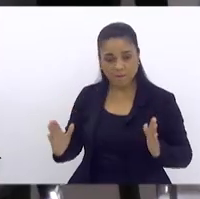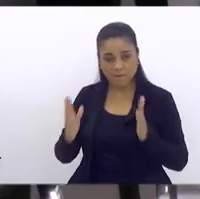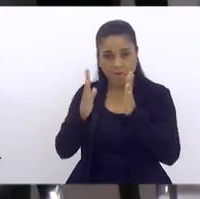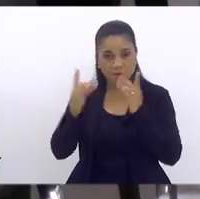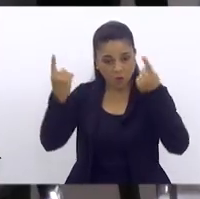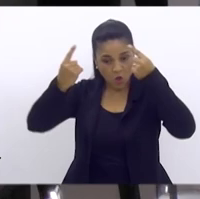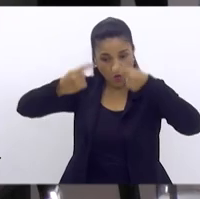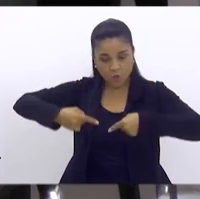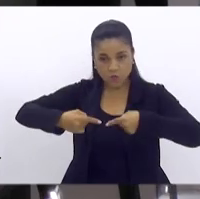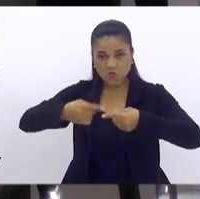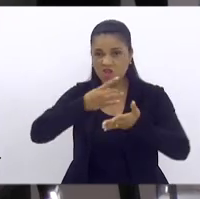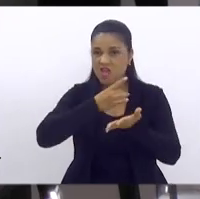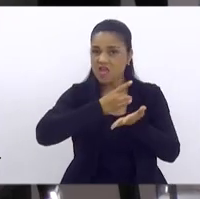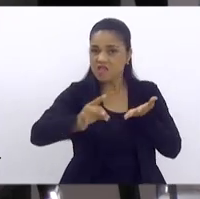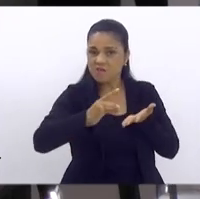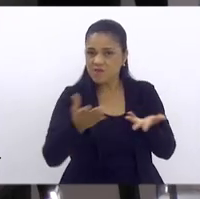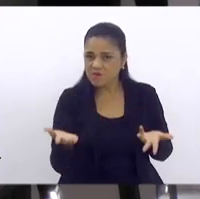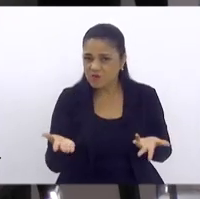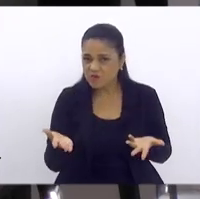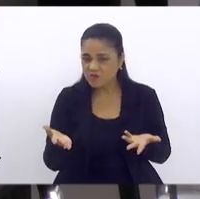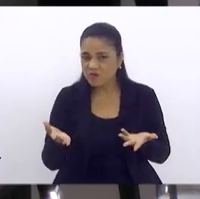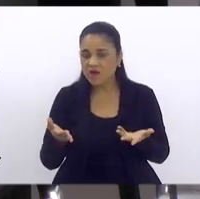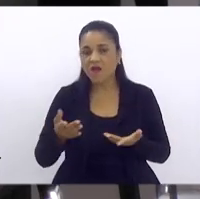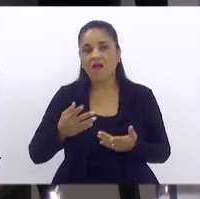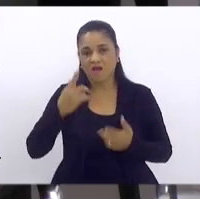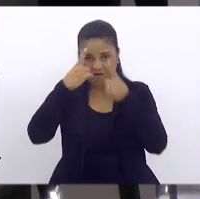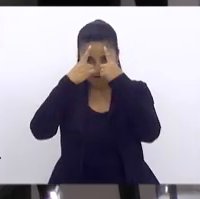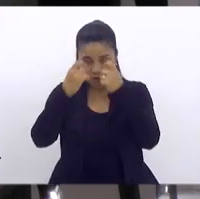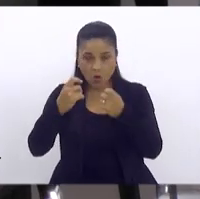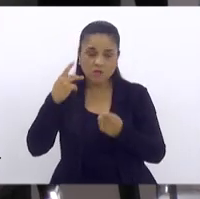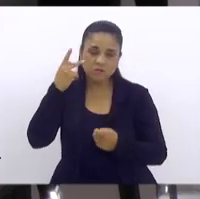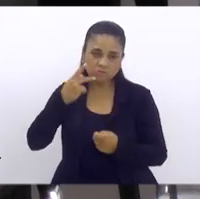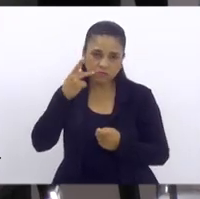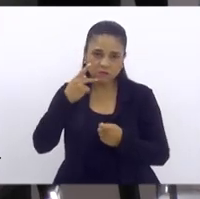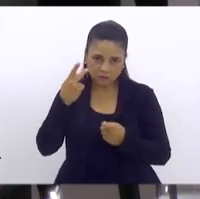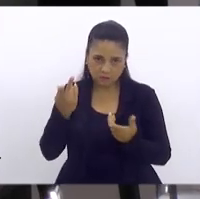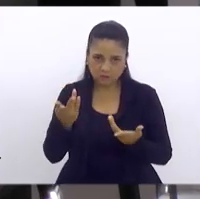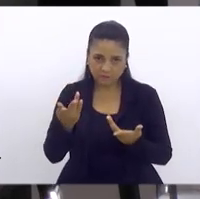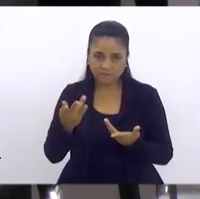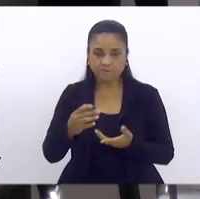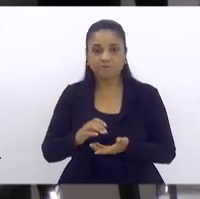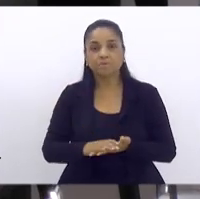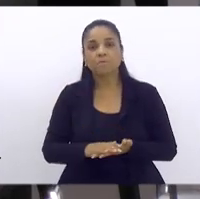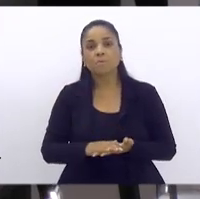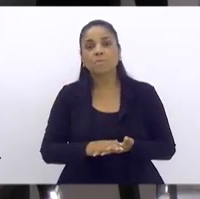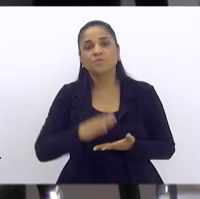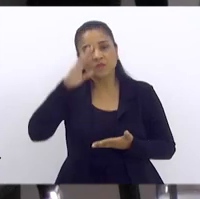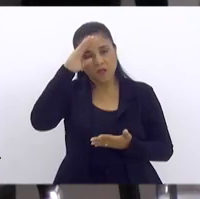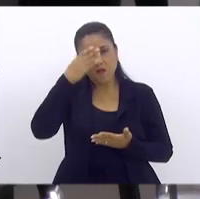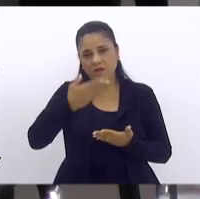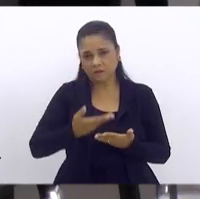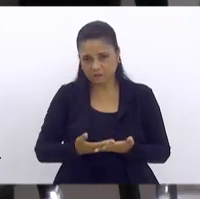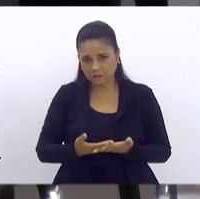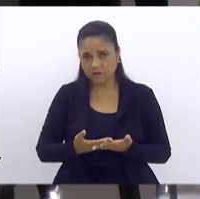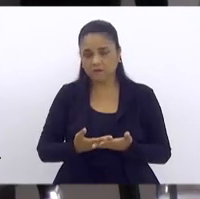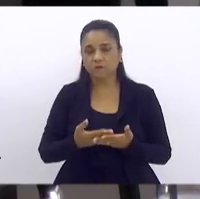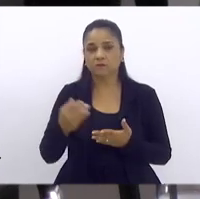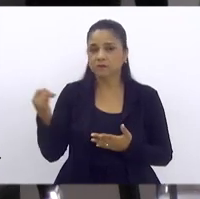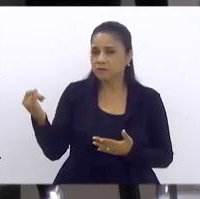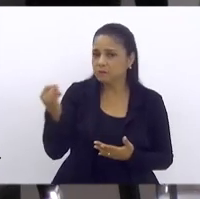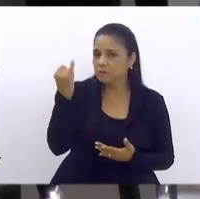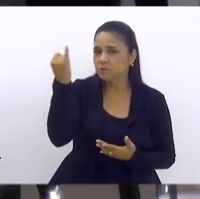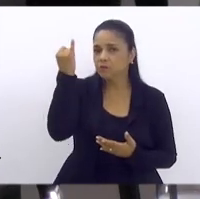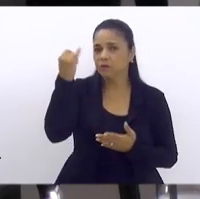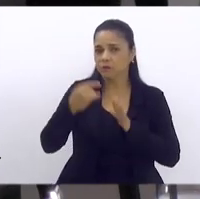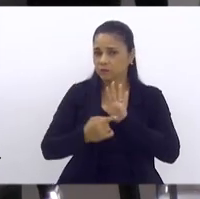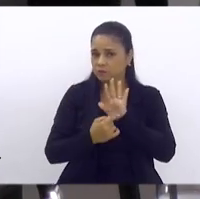tratar como inimigos. E aí a violência política entra nesse contexto, né? E acredito que é importante também ressaltar